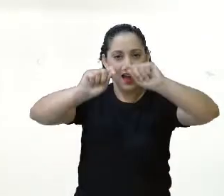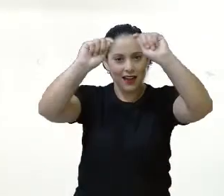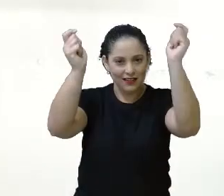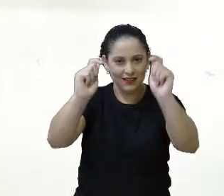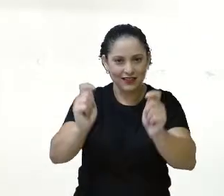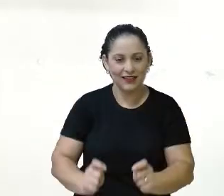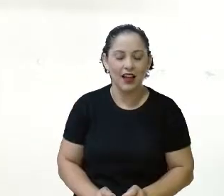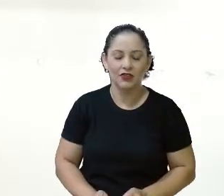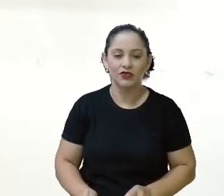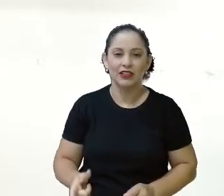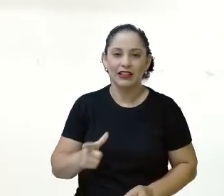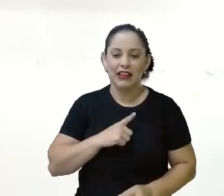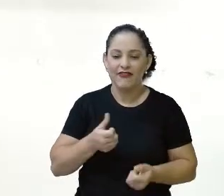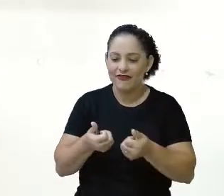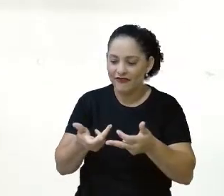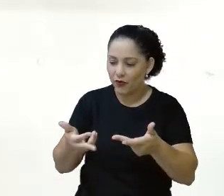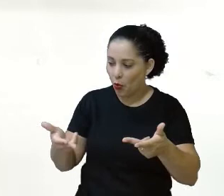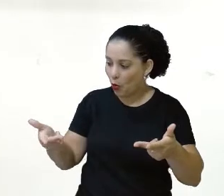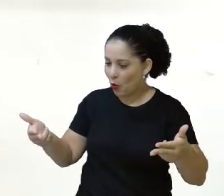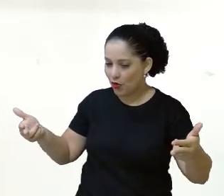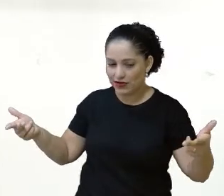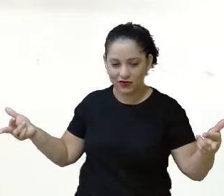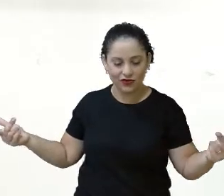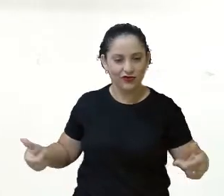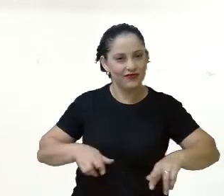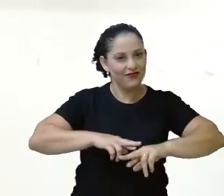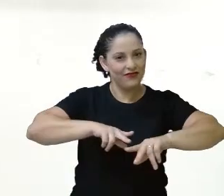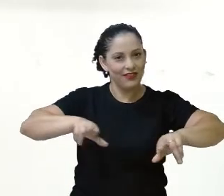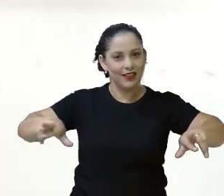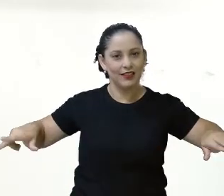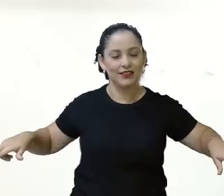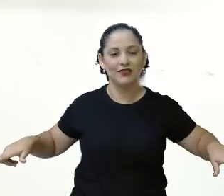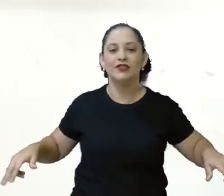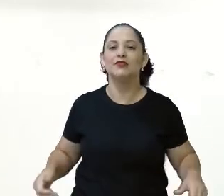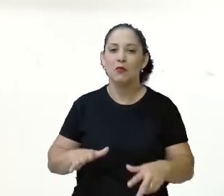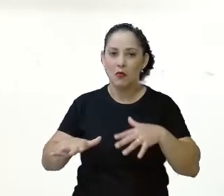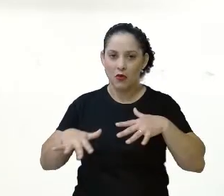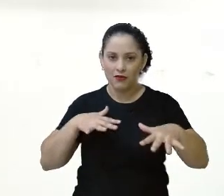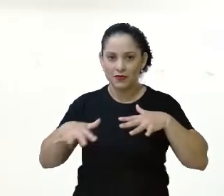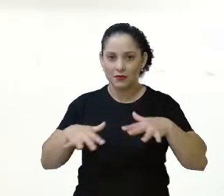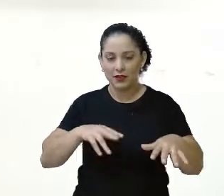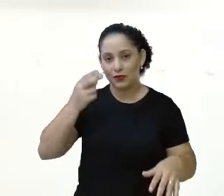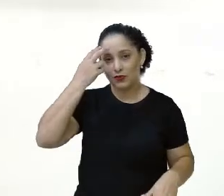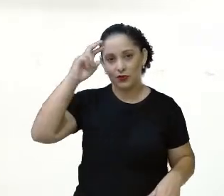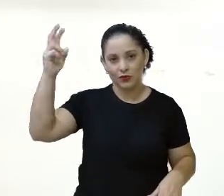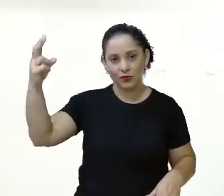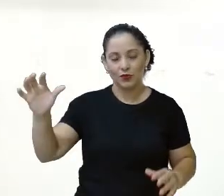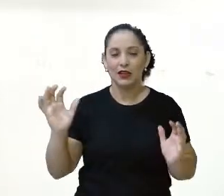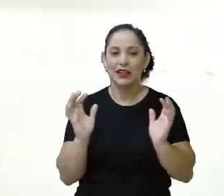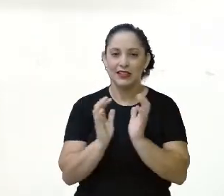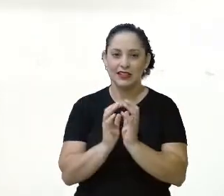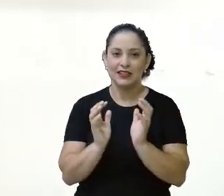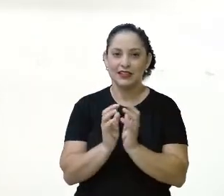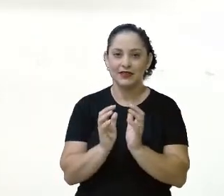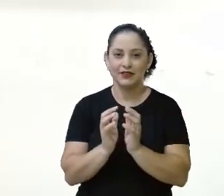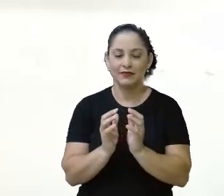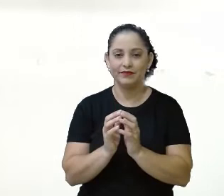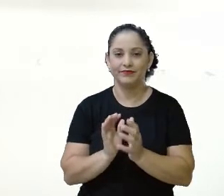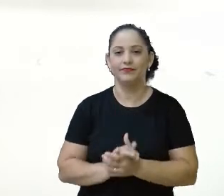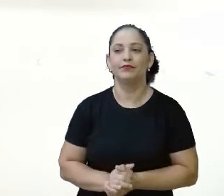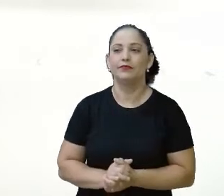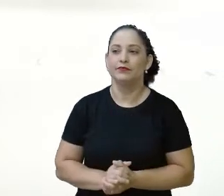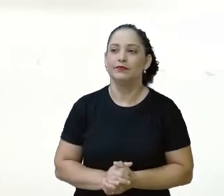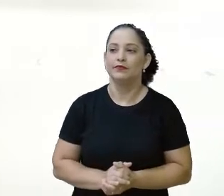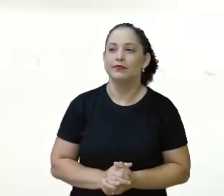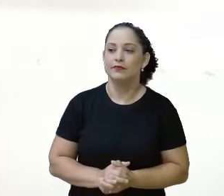encontrar várias coisas que representam essas manifestações de Recife, através do artesanato. Olha aí uma